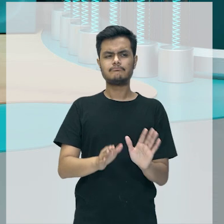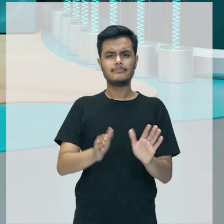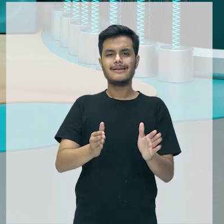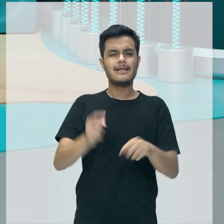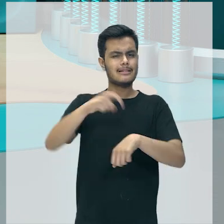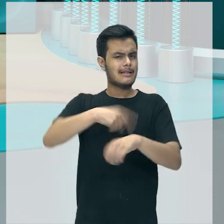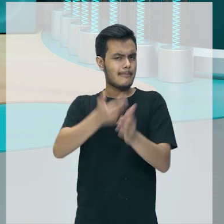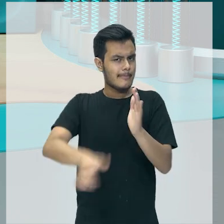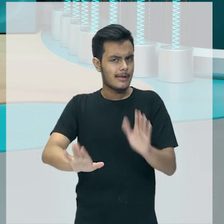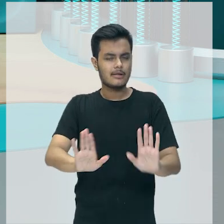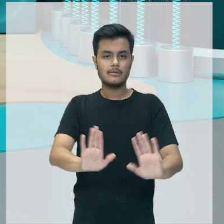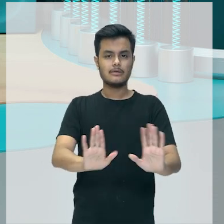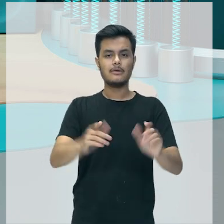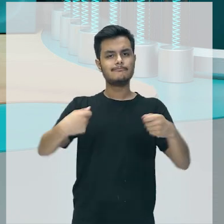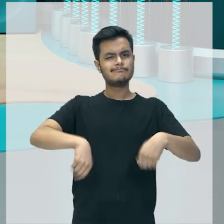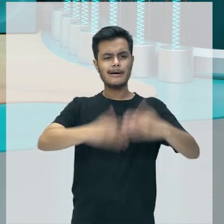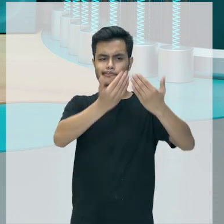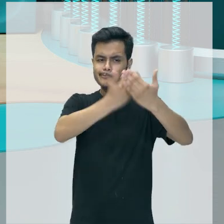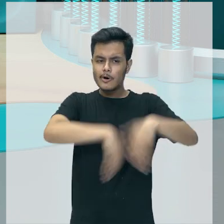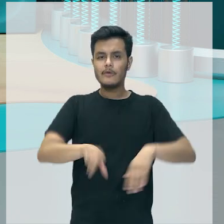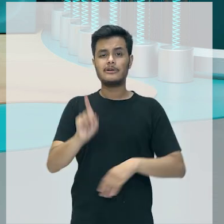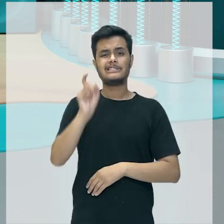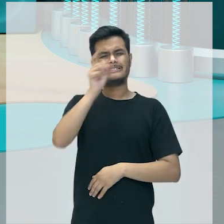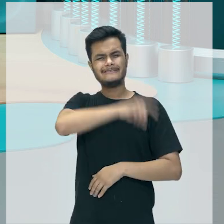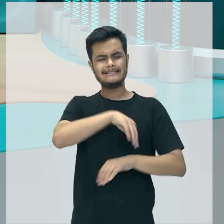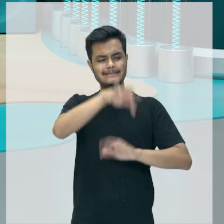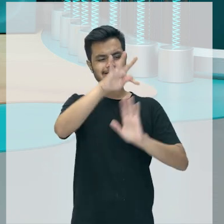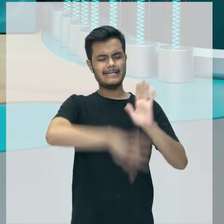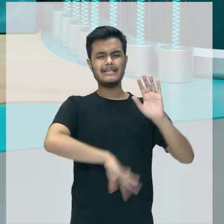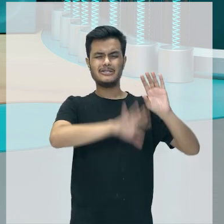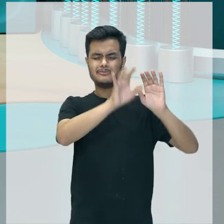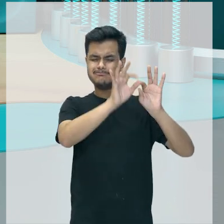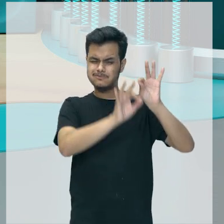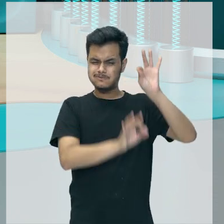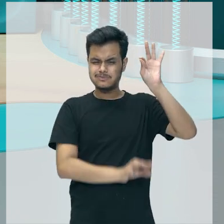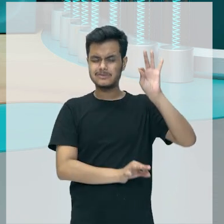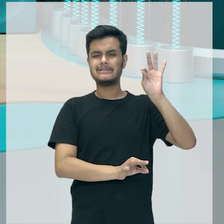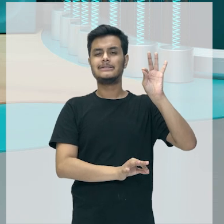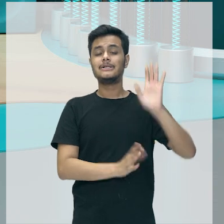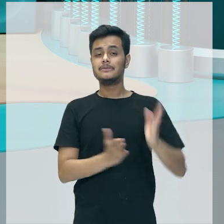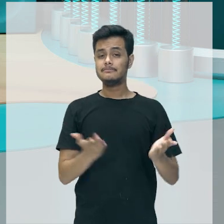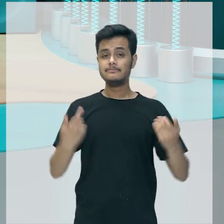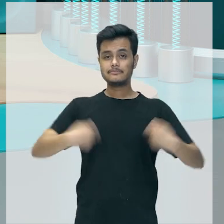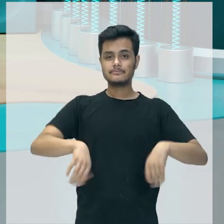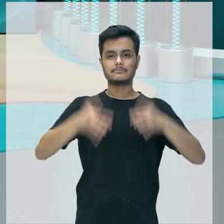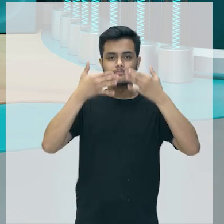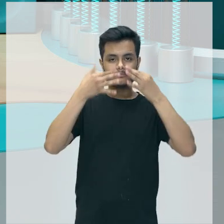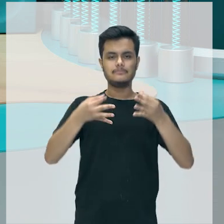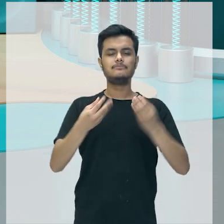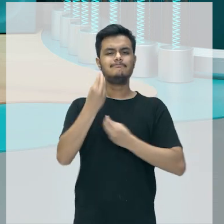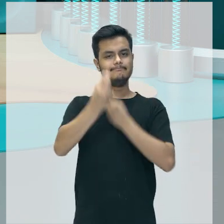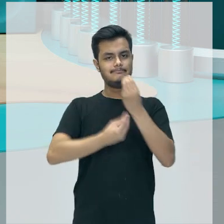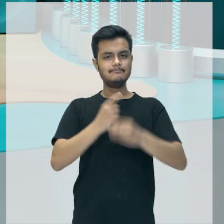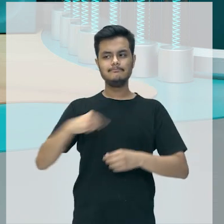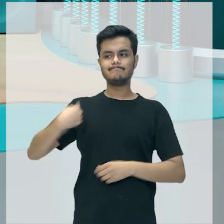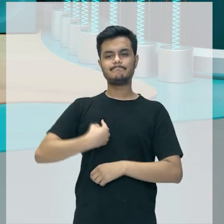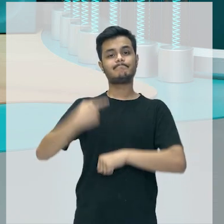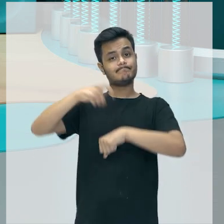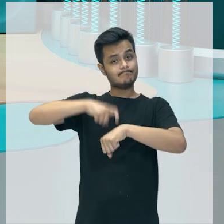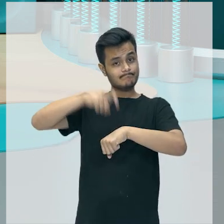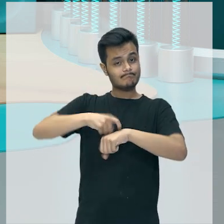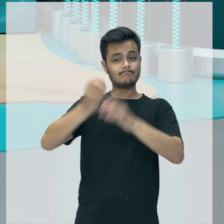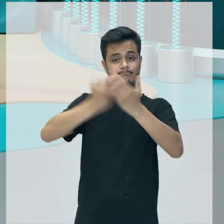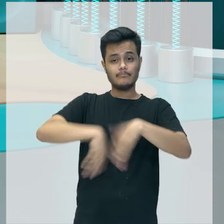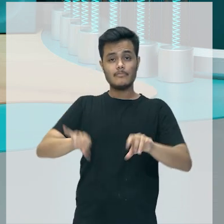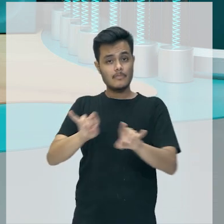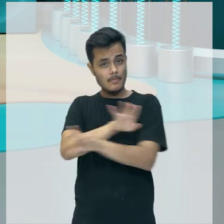porque na hora das avaliações tem textos grandes, médios, pequenos e a gente precisa ganhar tempo. Então, a gente